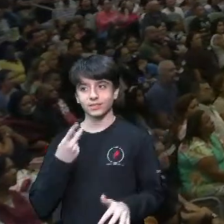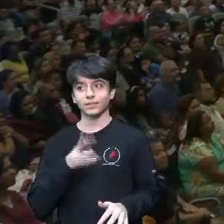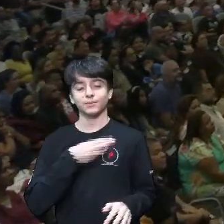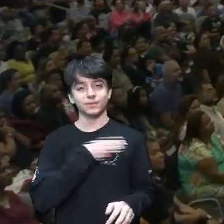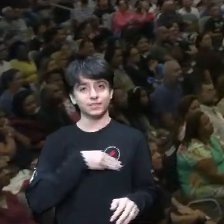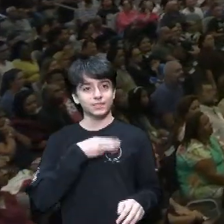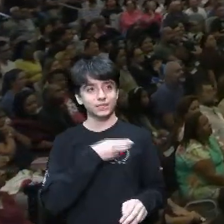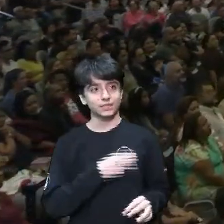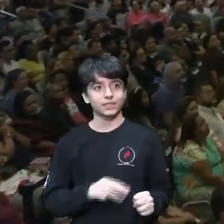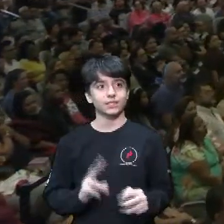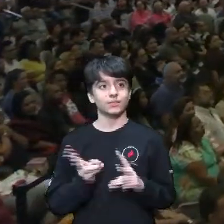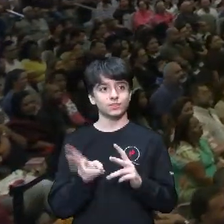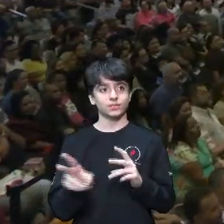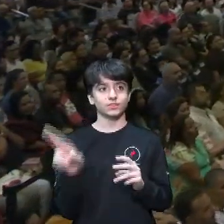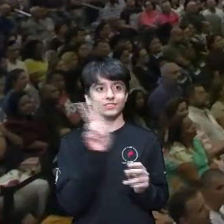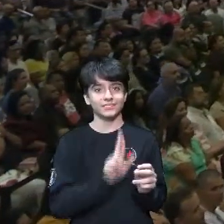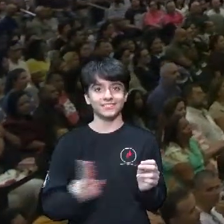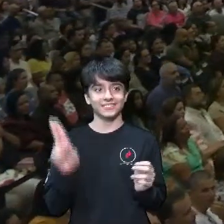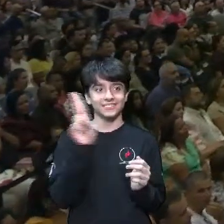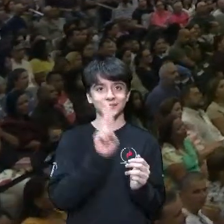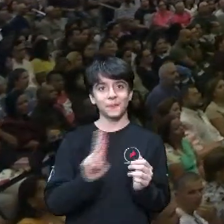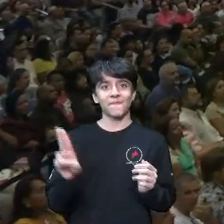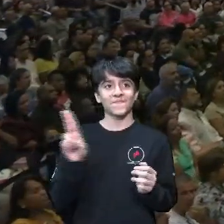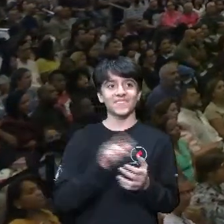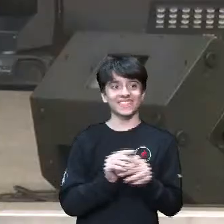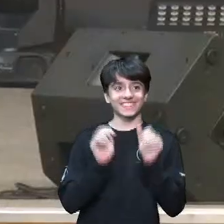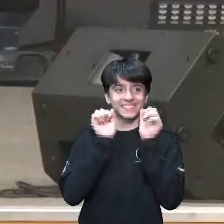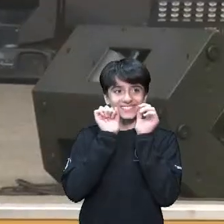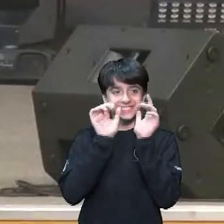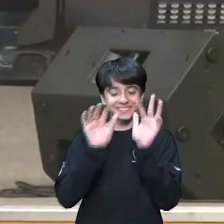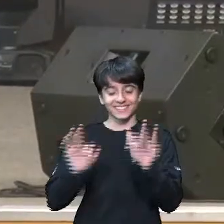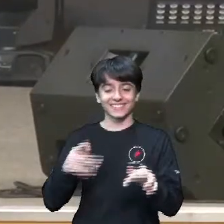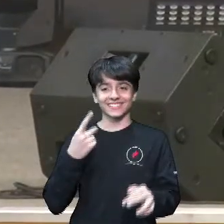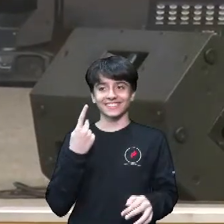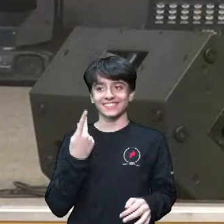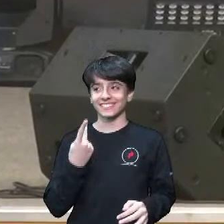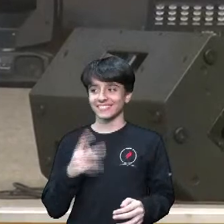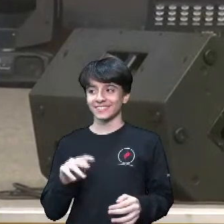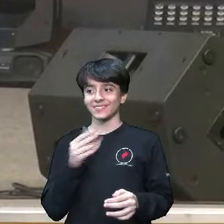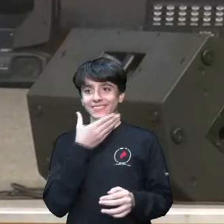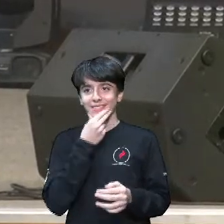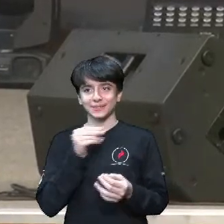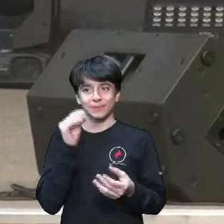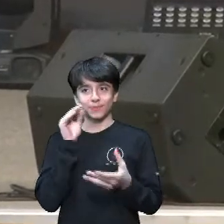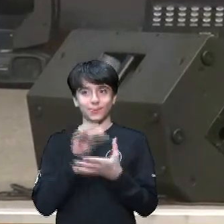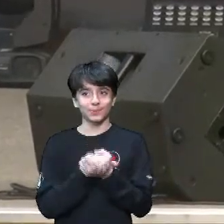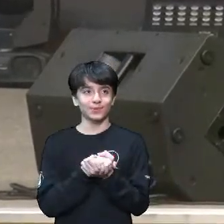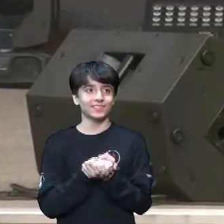usando, lá junto com seu esposo, pastor Marquinhos. Eu estava vendo ali o